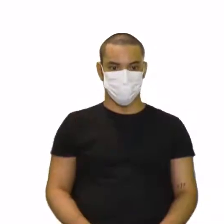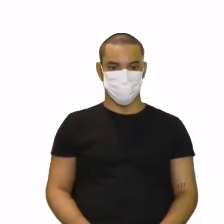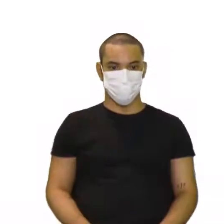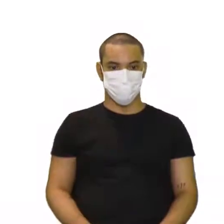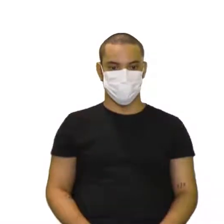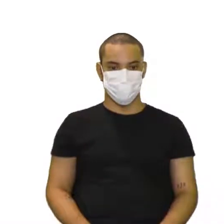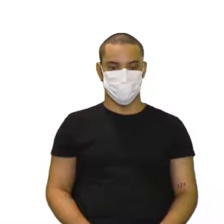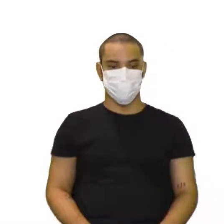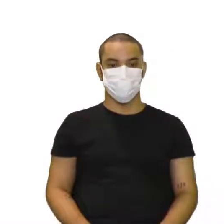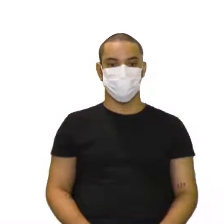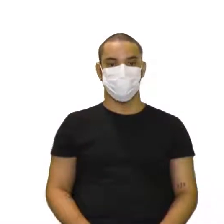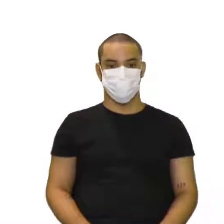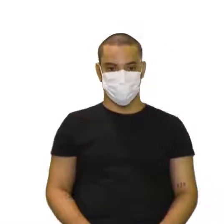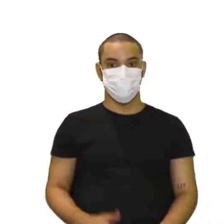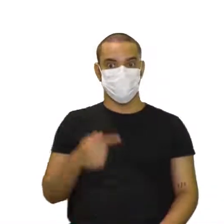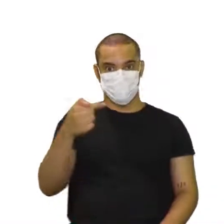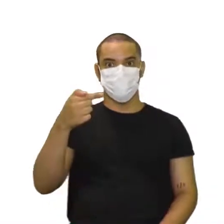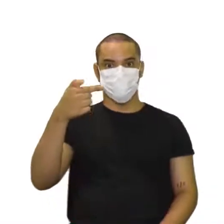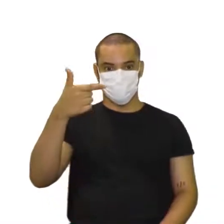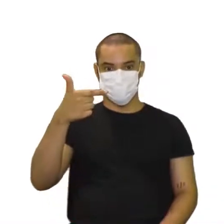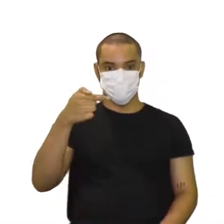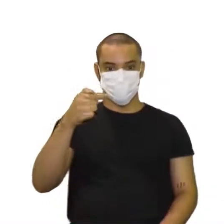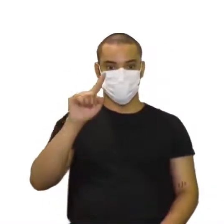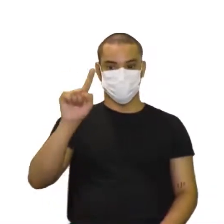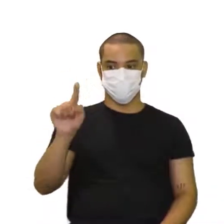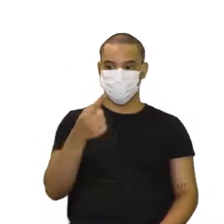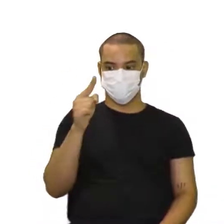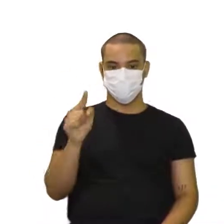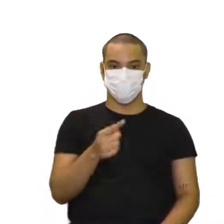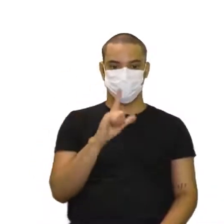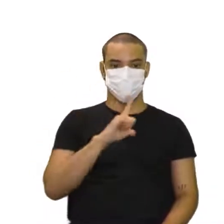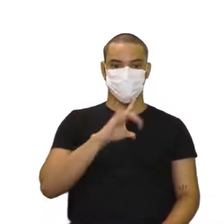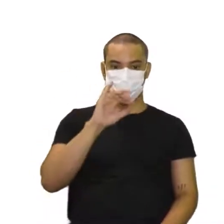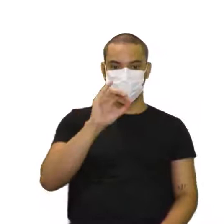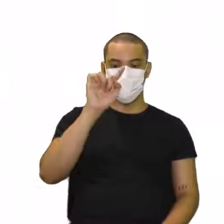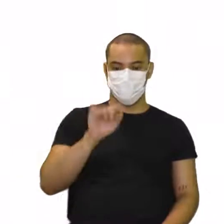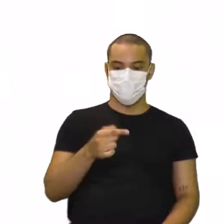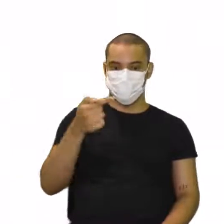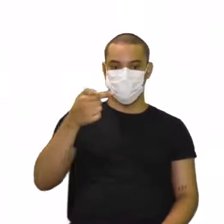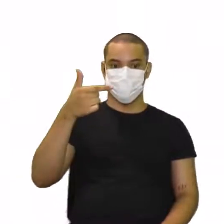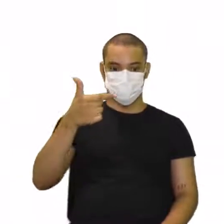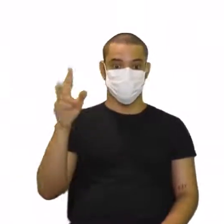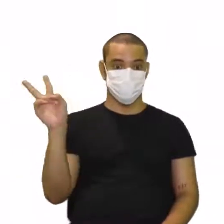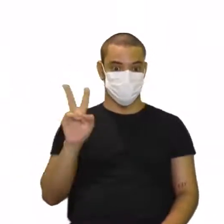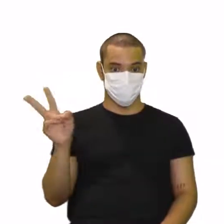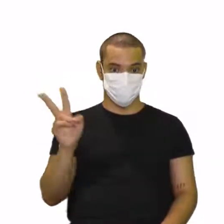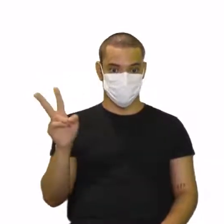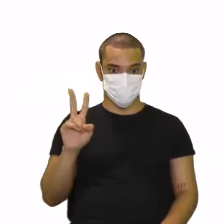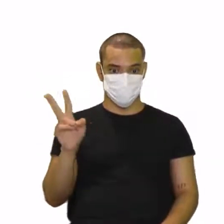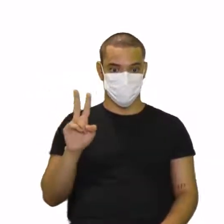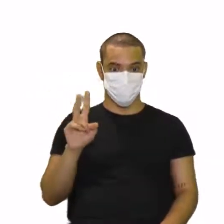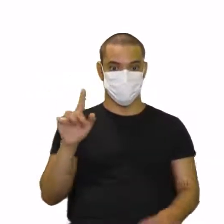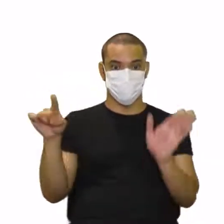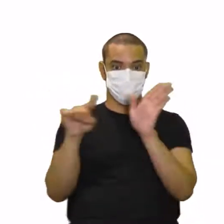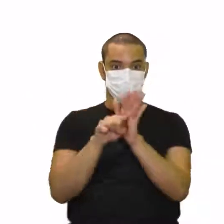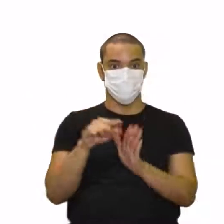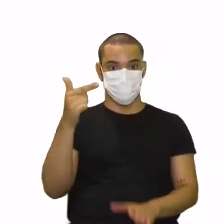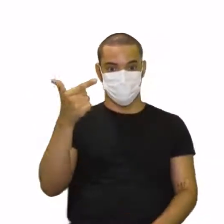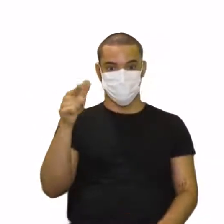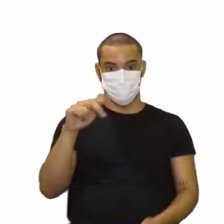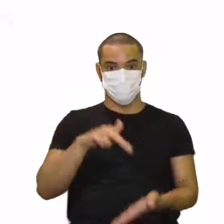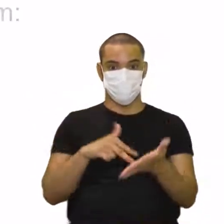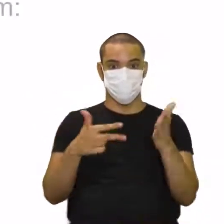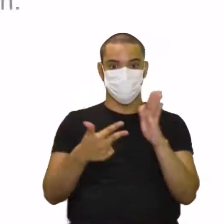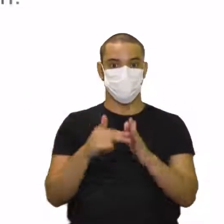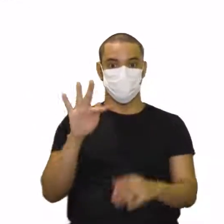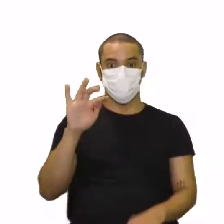72. Você volta duas casas, você tem 0,72 volts. Isso aí é FEM, né?